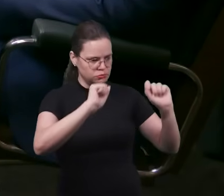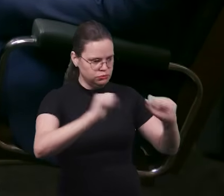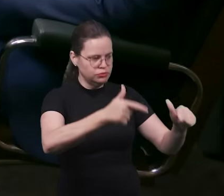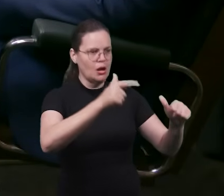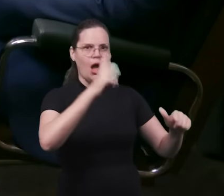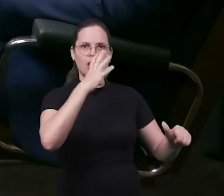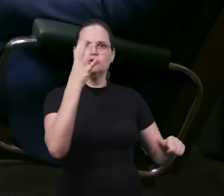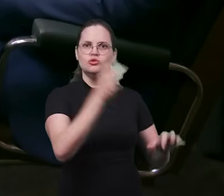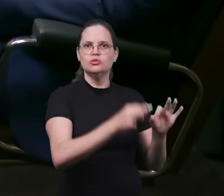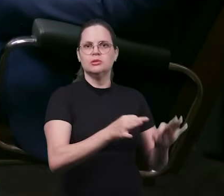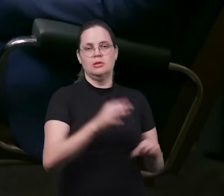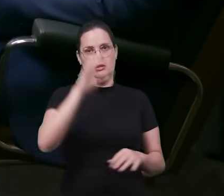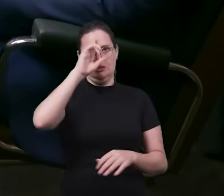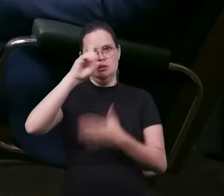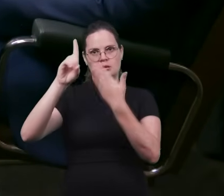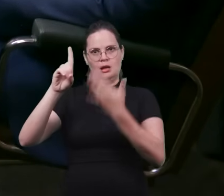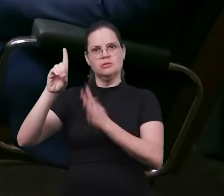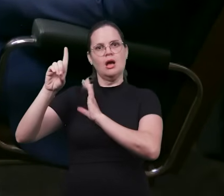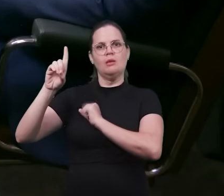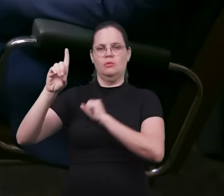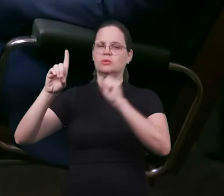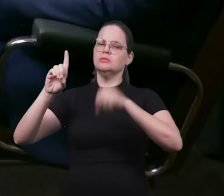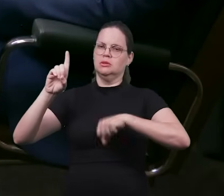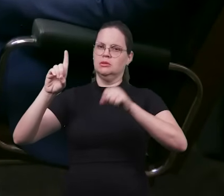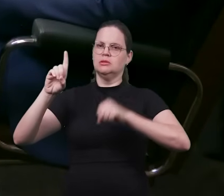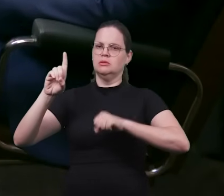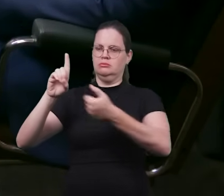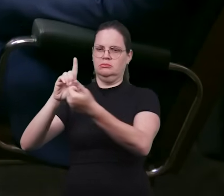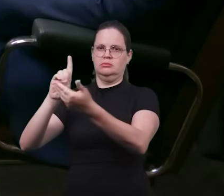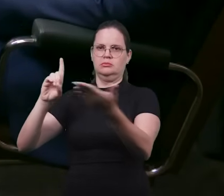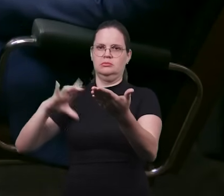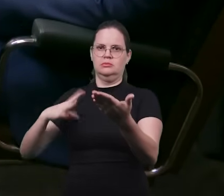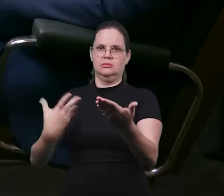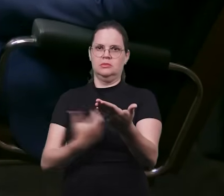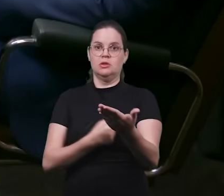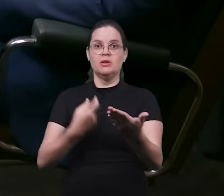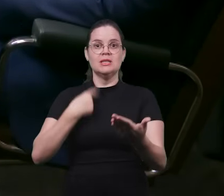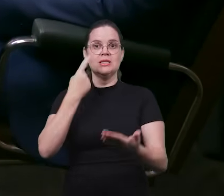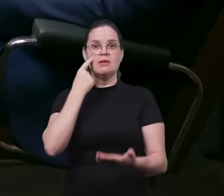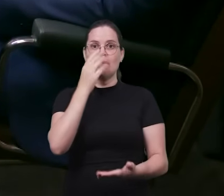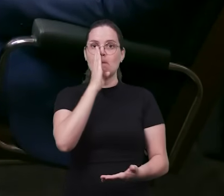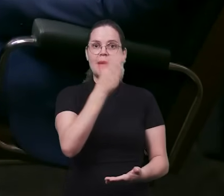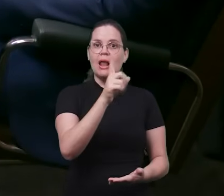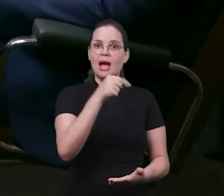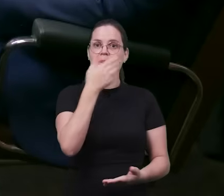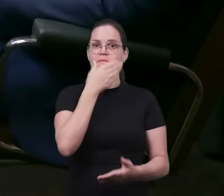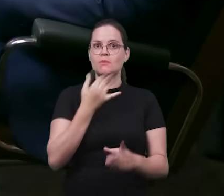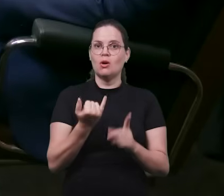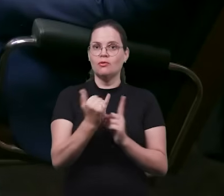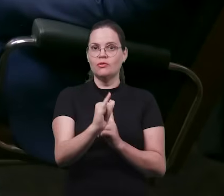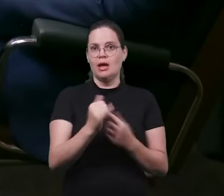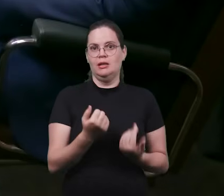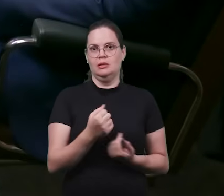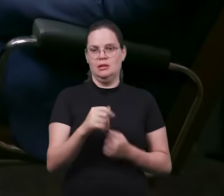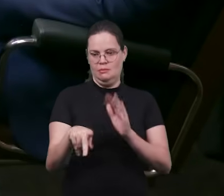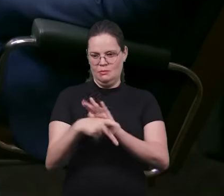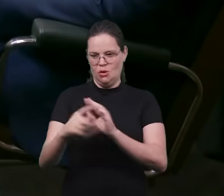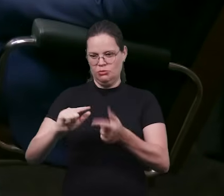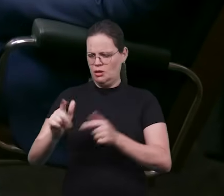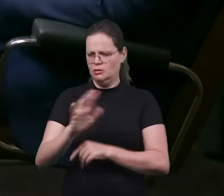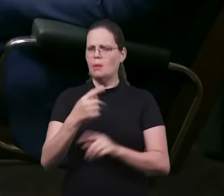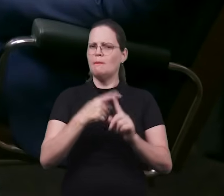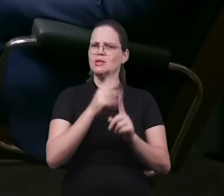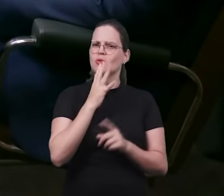Deus é justo. Deus quer salvar. Você vê que o próprio Balaão era um profeta. Ele não era de Israel, mas ele conhecia Deus, ele era um